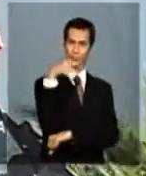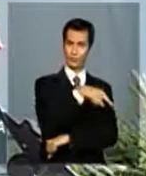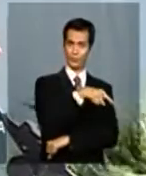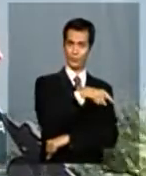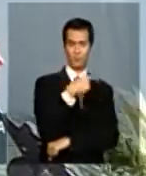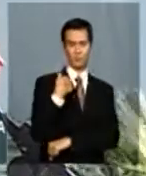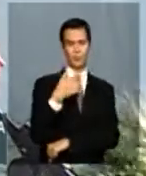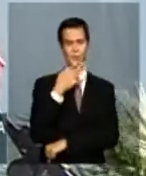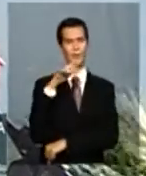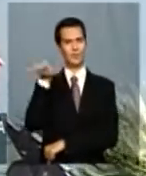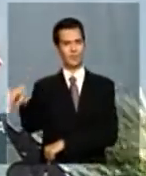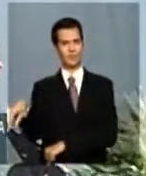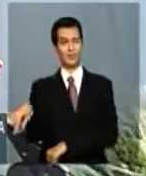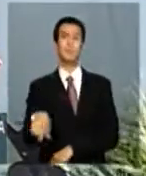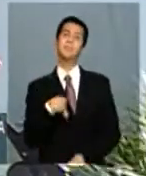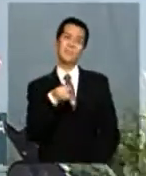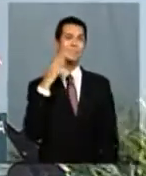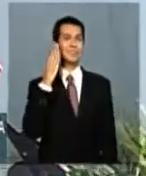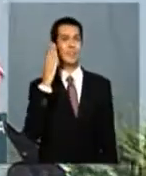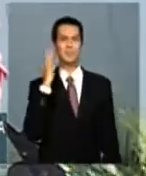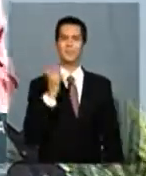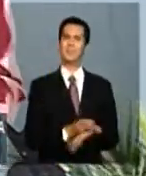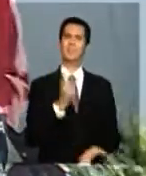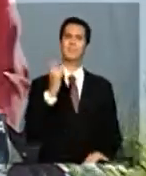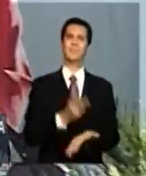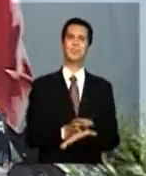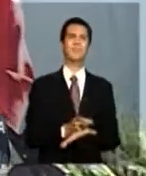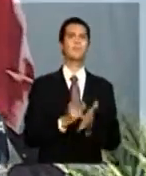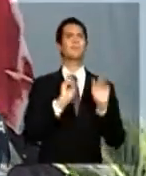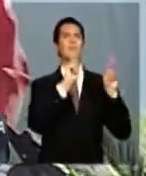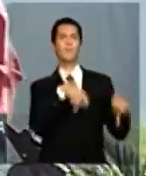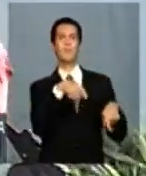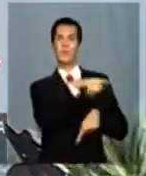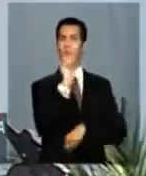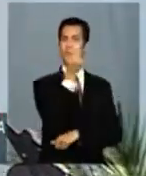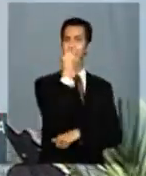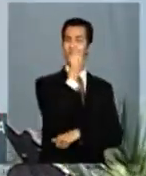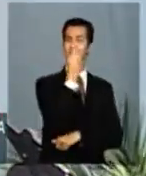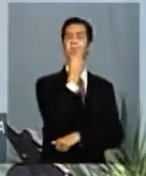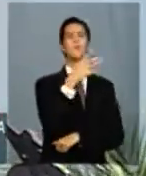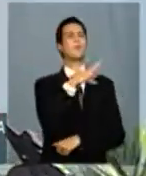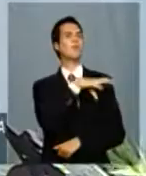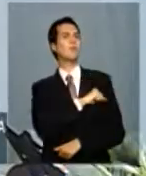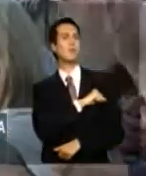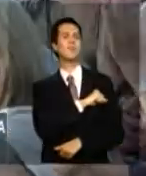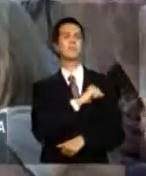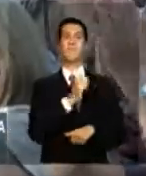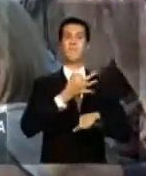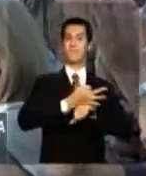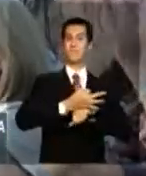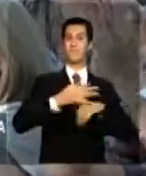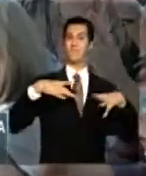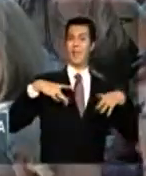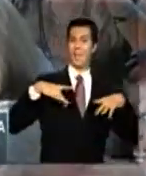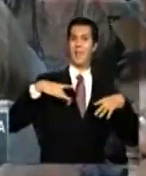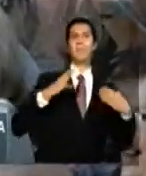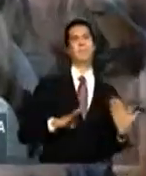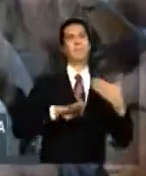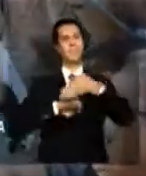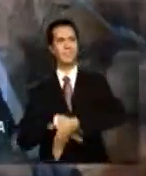hábito gaúcho que é vir passar as férias em Santa Catarina.